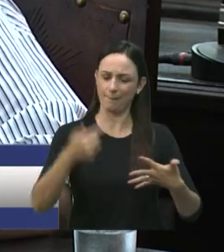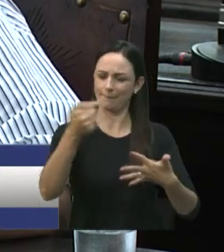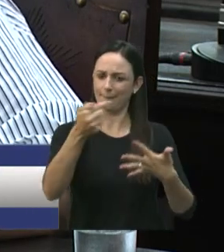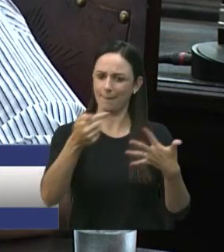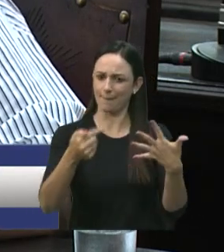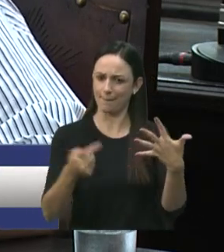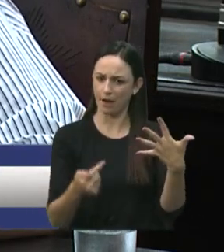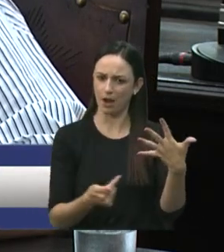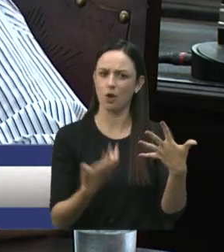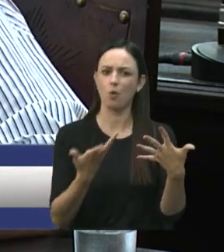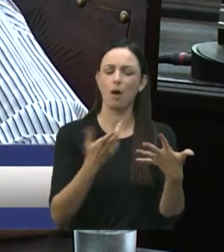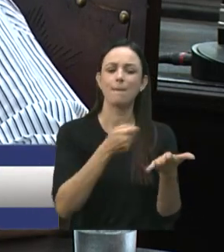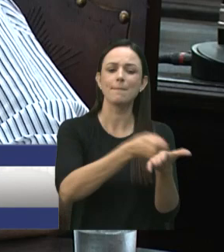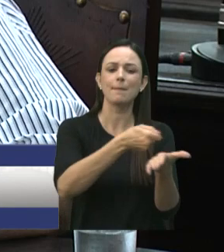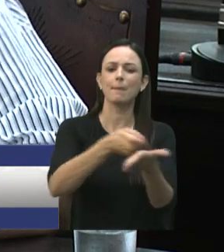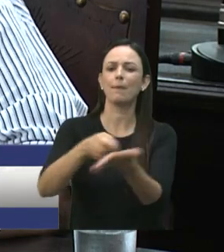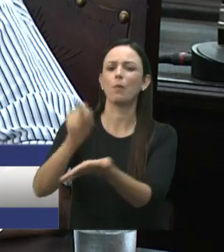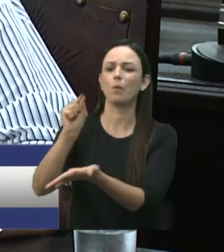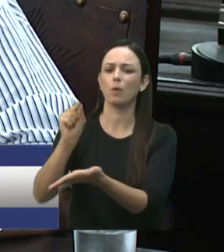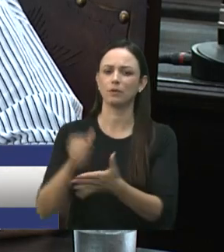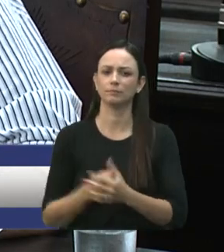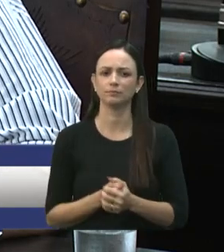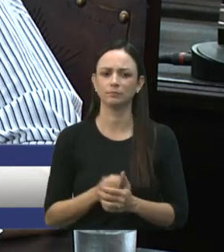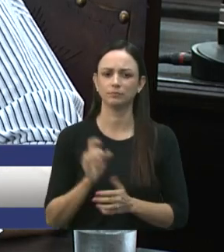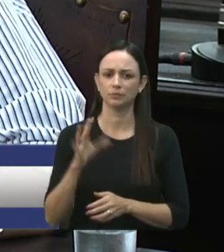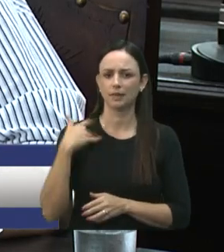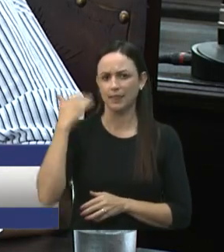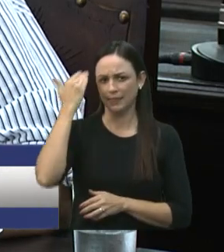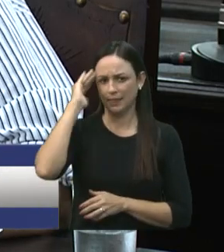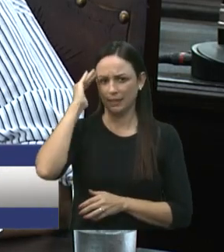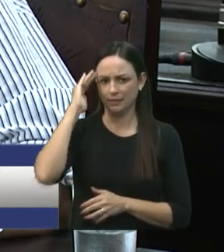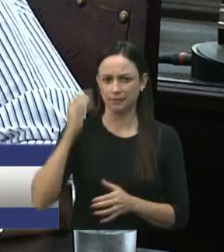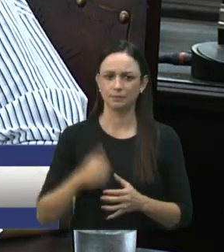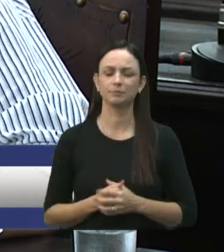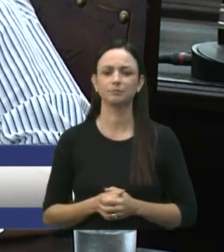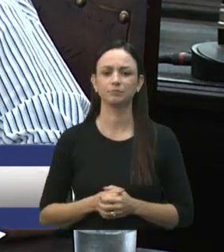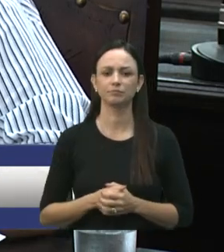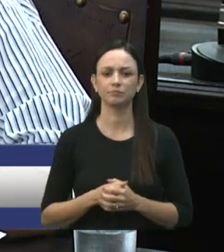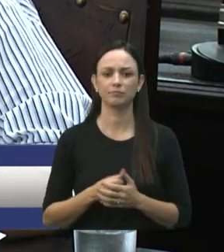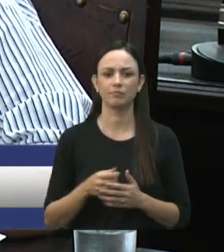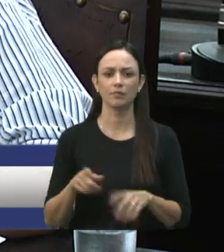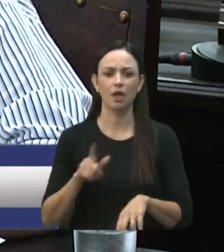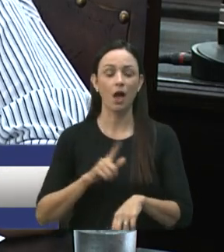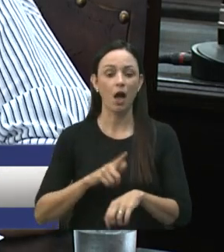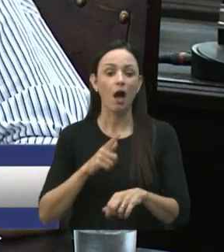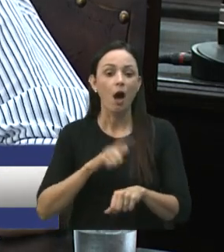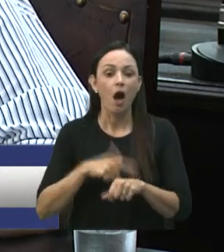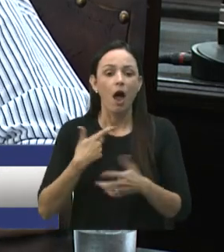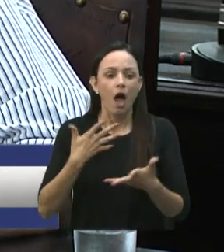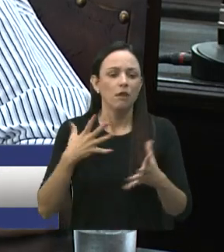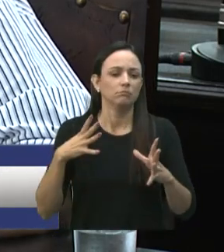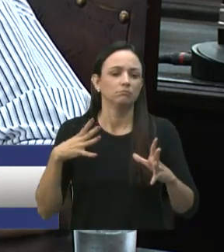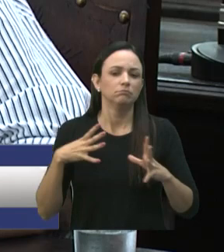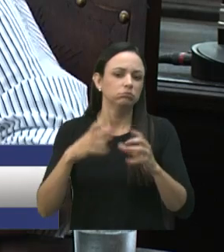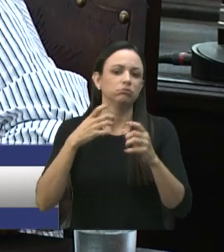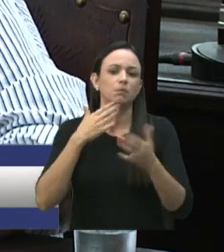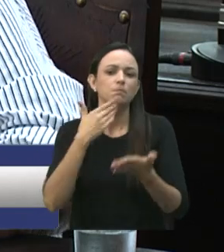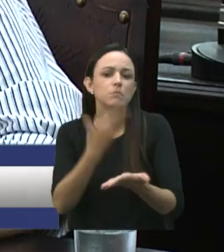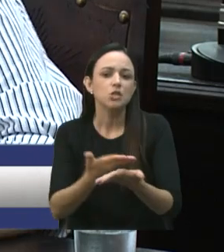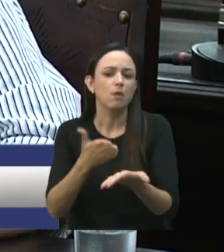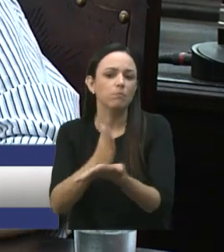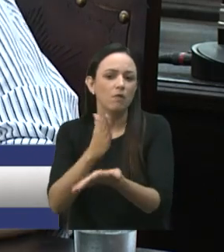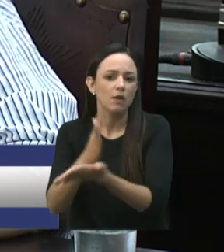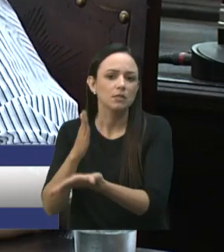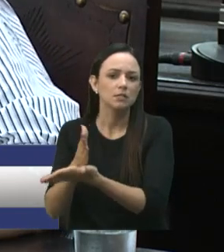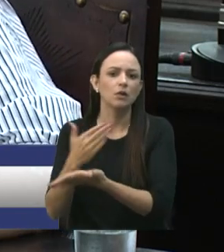programas que ele vai abordar aqui, correto? Para a gente poder entender, na hora de brigar pela aprovação do projeto, a gente tentar